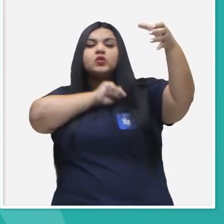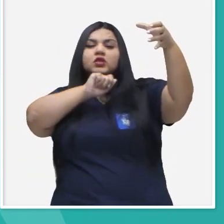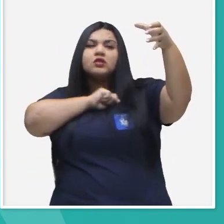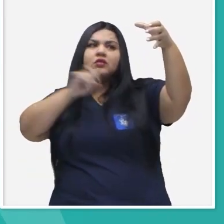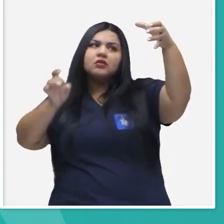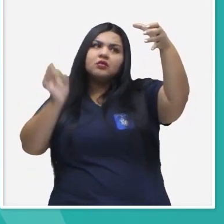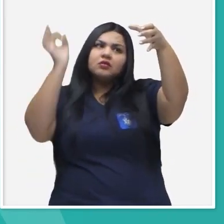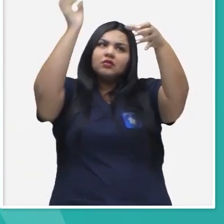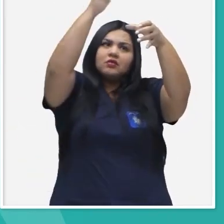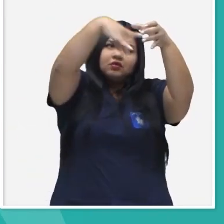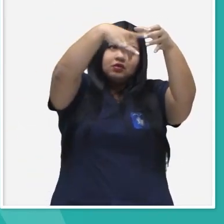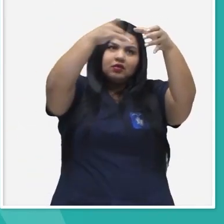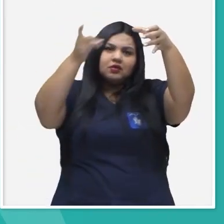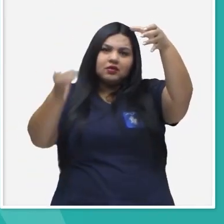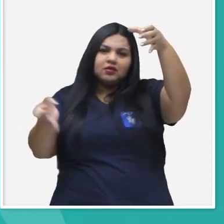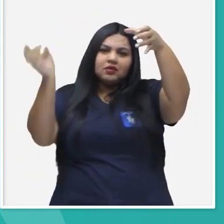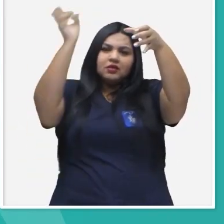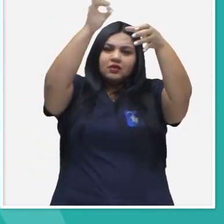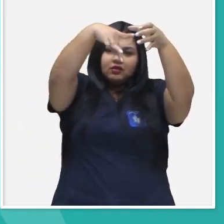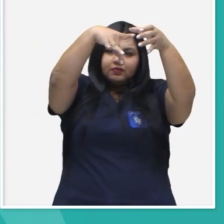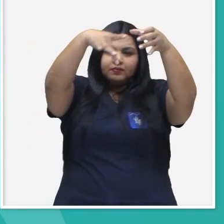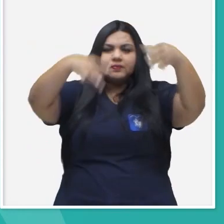a pontuação, tá?